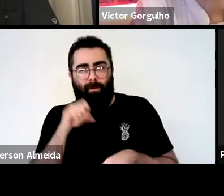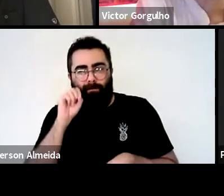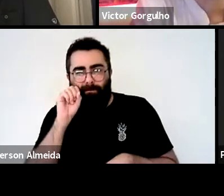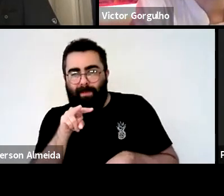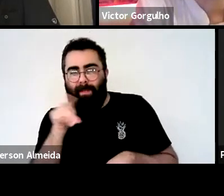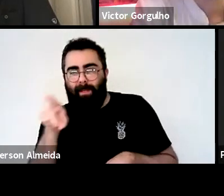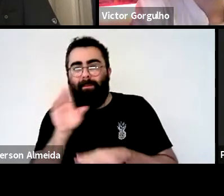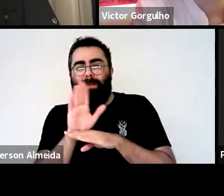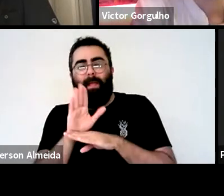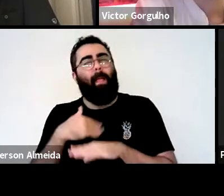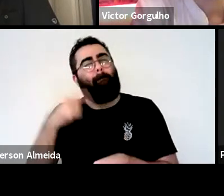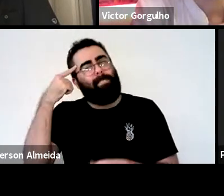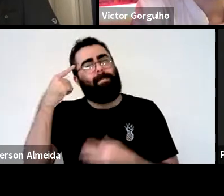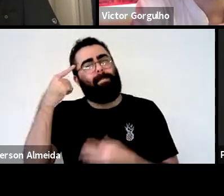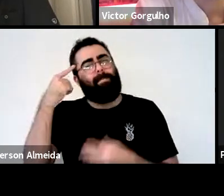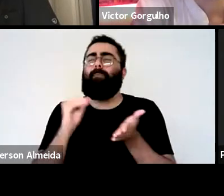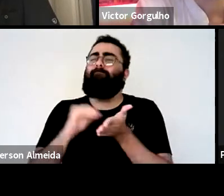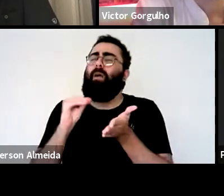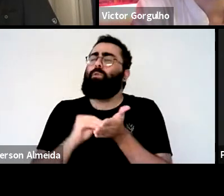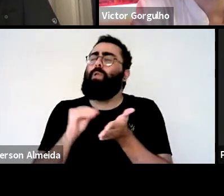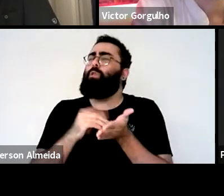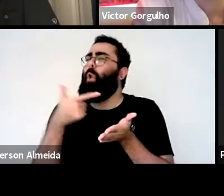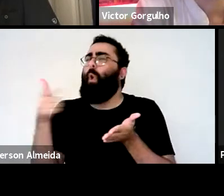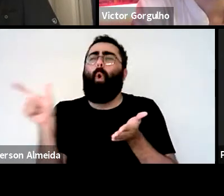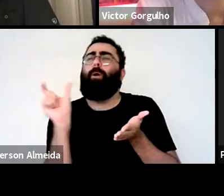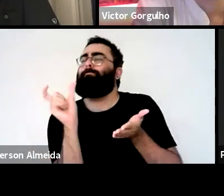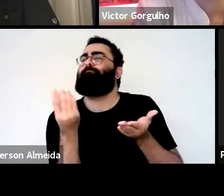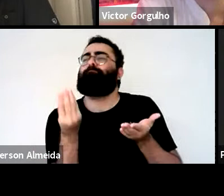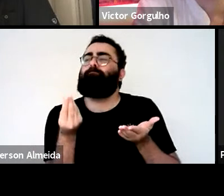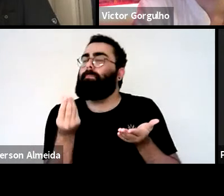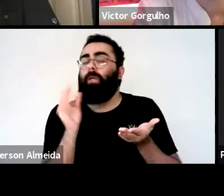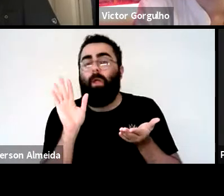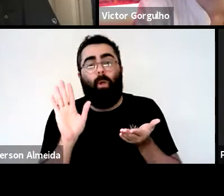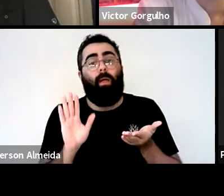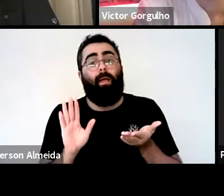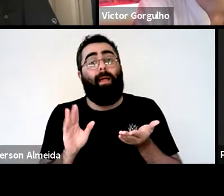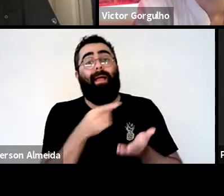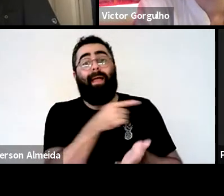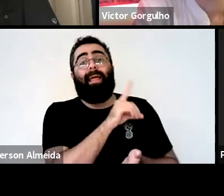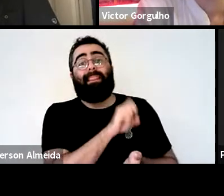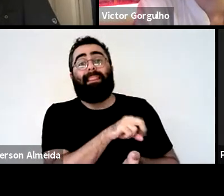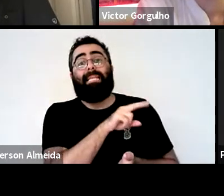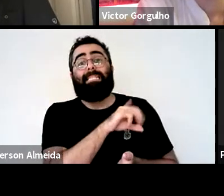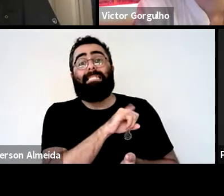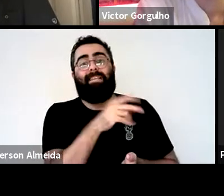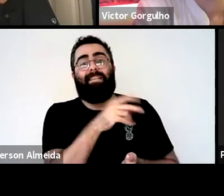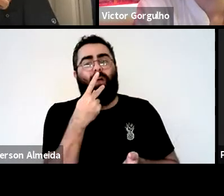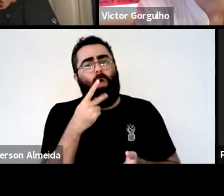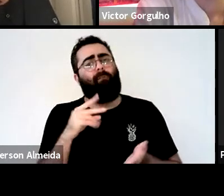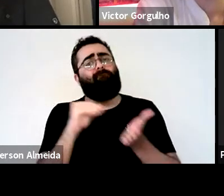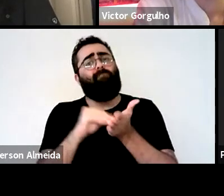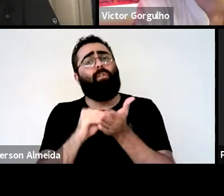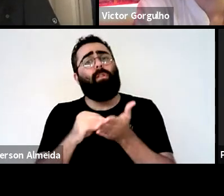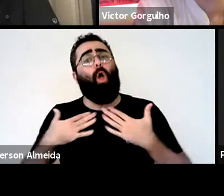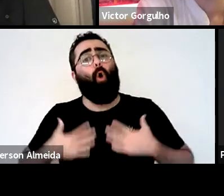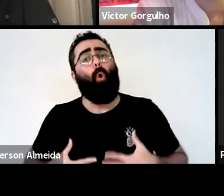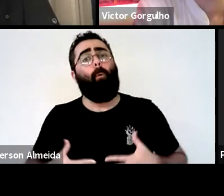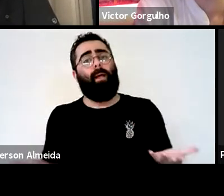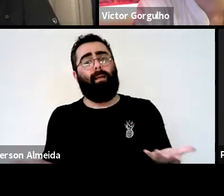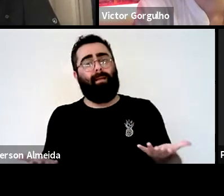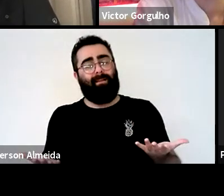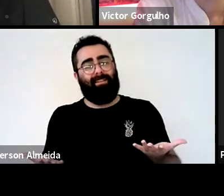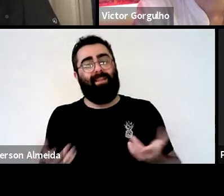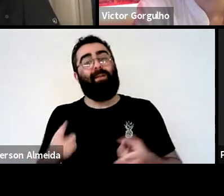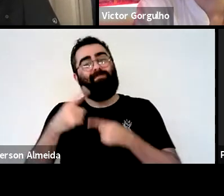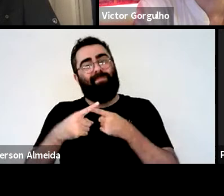que eu fiquei pensando, tá faltando alguma coisa, isso ela falando. Aí depois ela falou assim, eu acho que tá faltando a roupa, porque de um lado tem